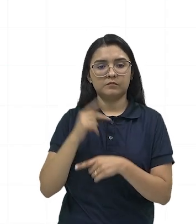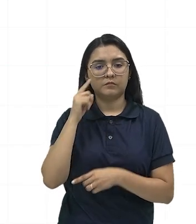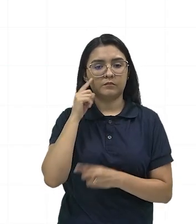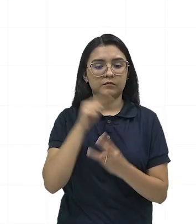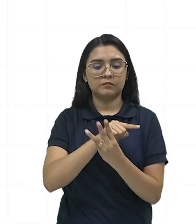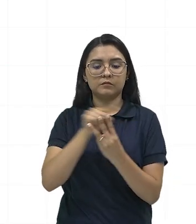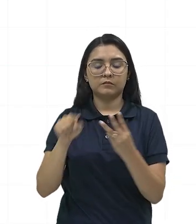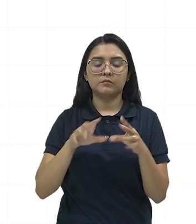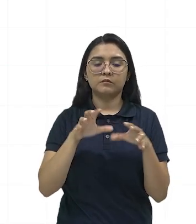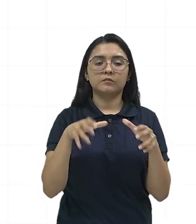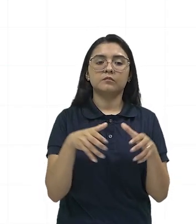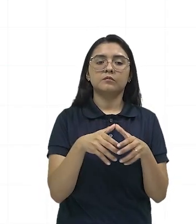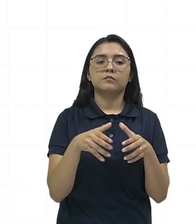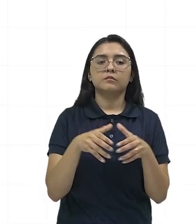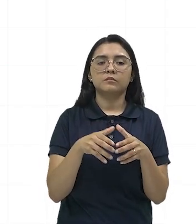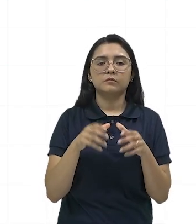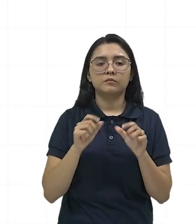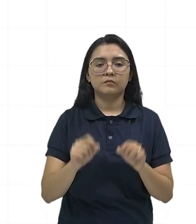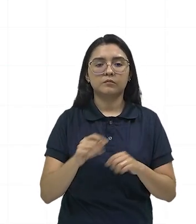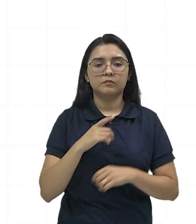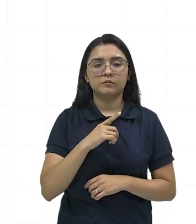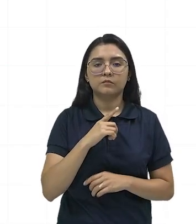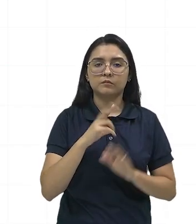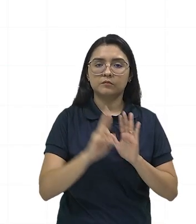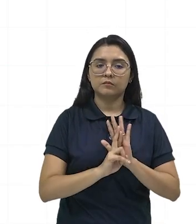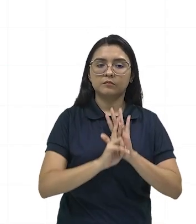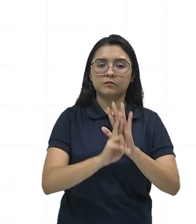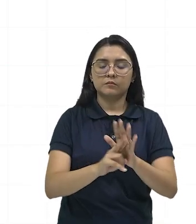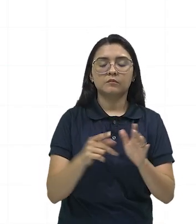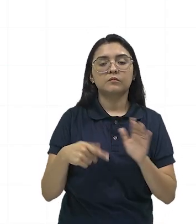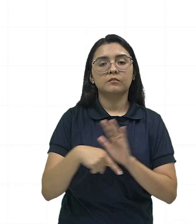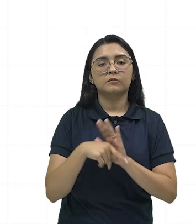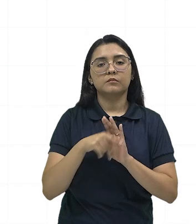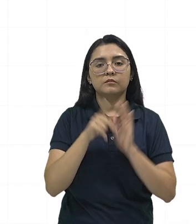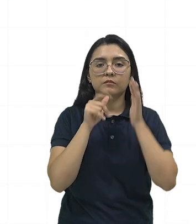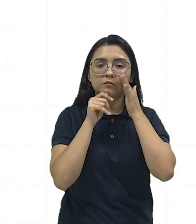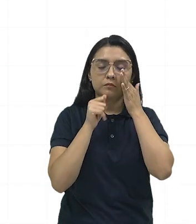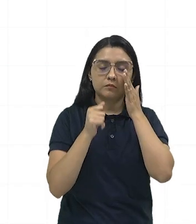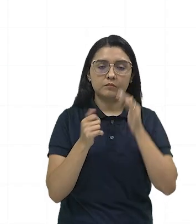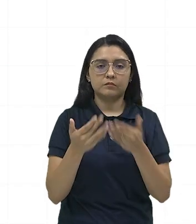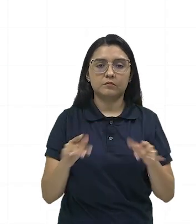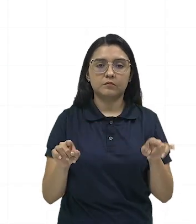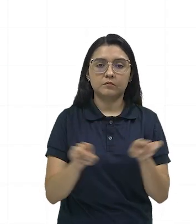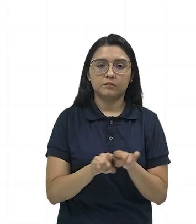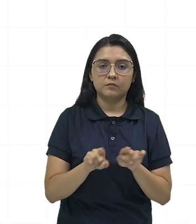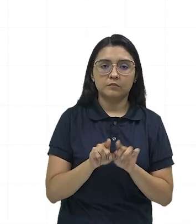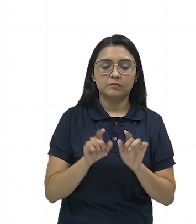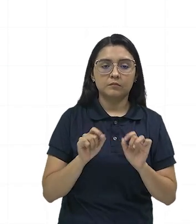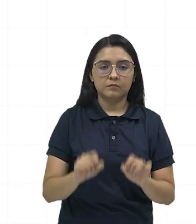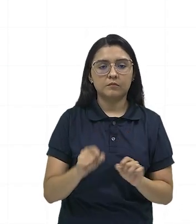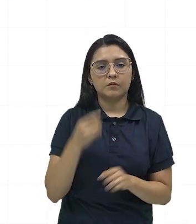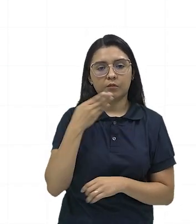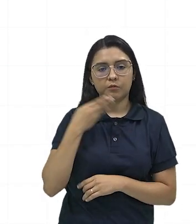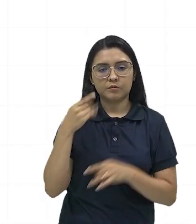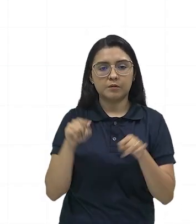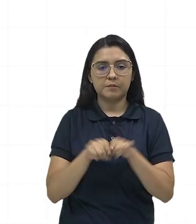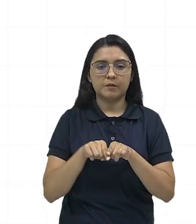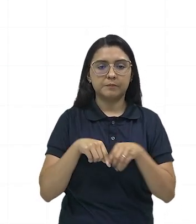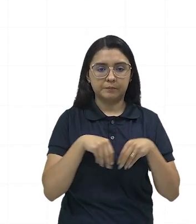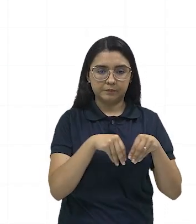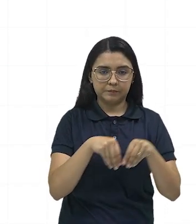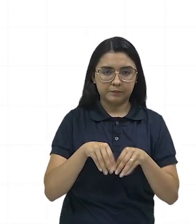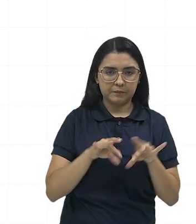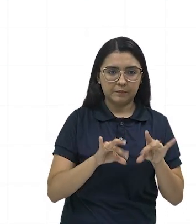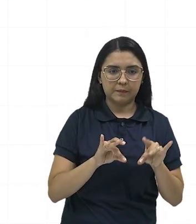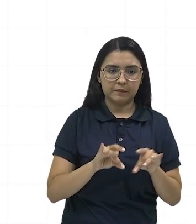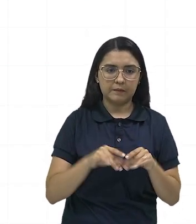cestódios. Tubelários, né, existem representantes tanto marinhos quanto de água doce e até no solo úmido. E o mais conhecido